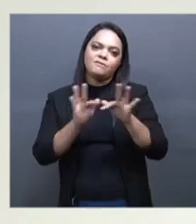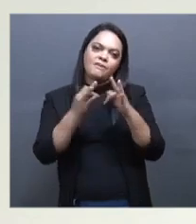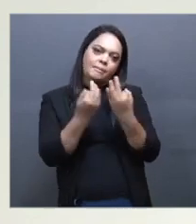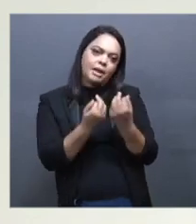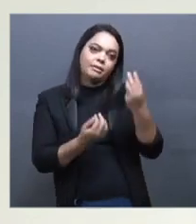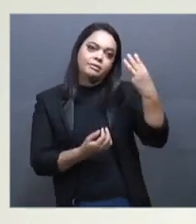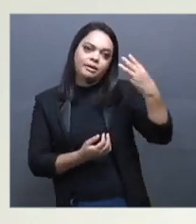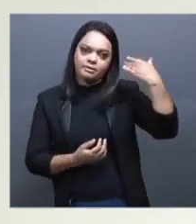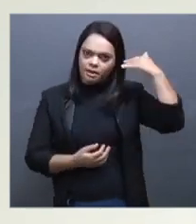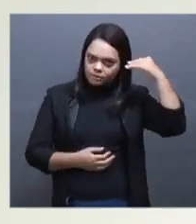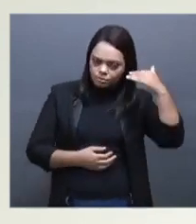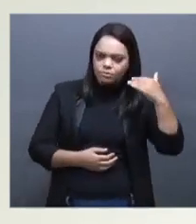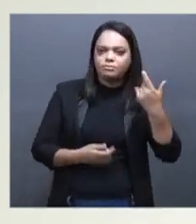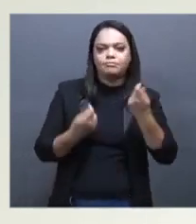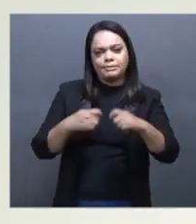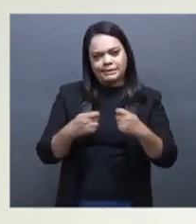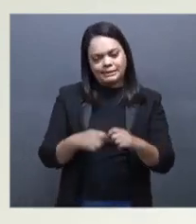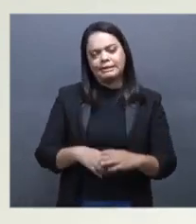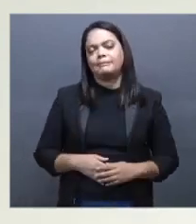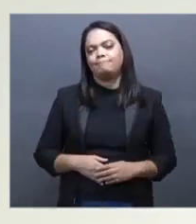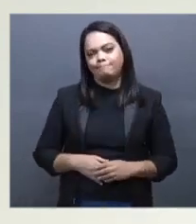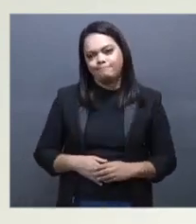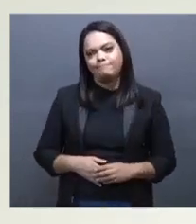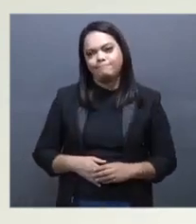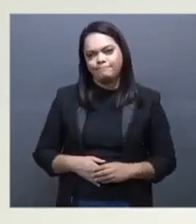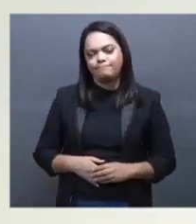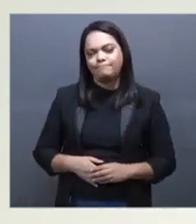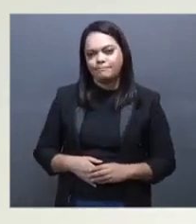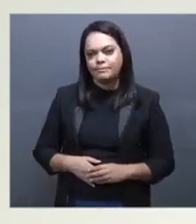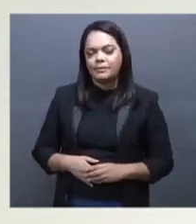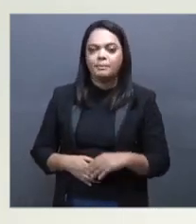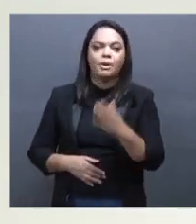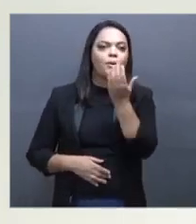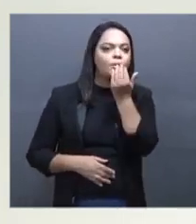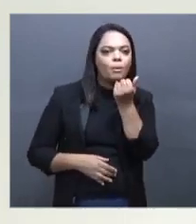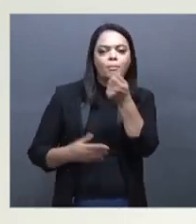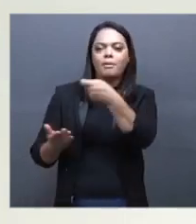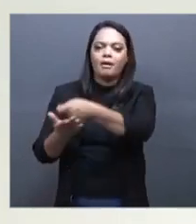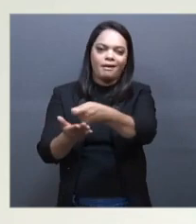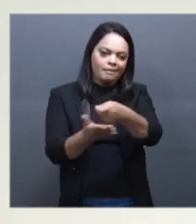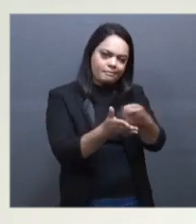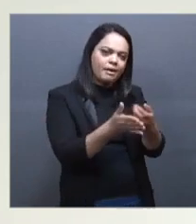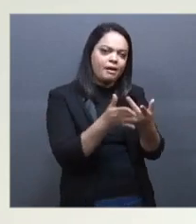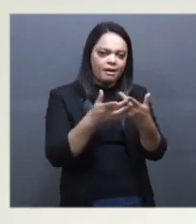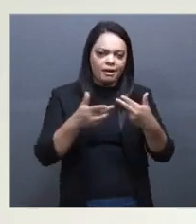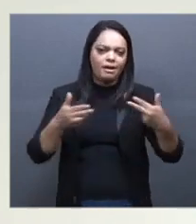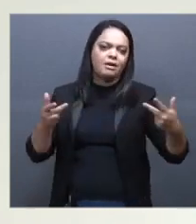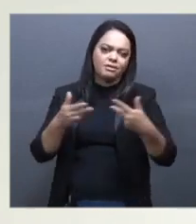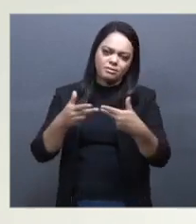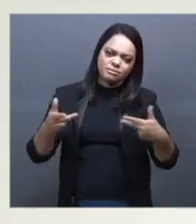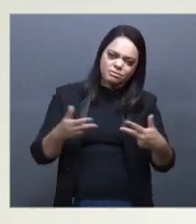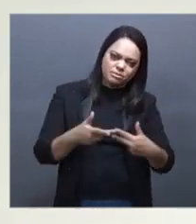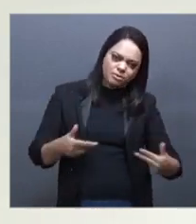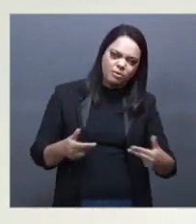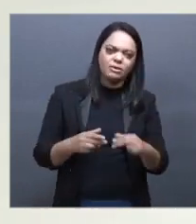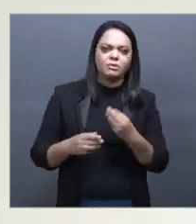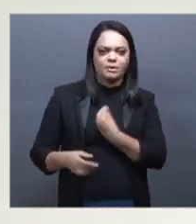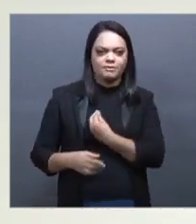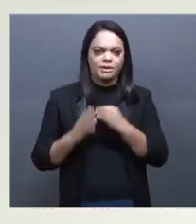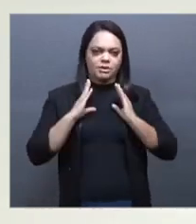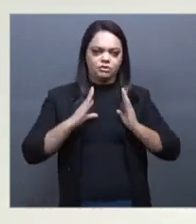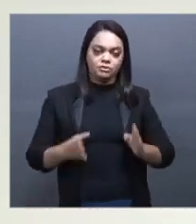3 adultos, né? Então, um recurso aí para além da alimentação, são recursos necessários aí para uma vida digna.